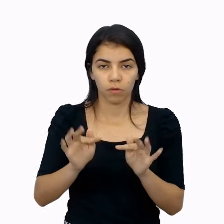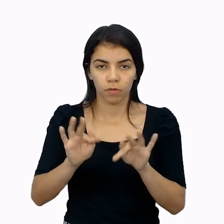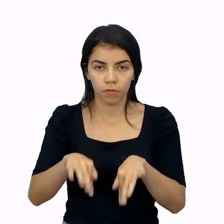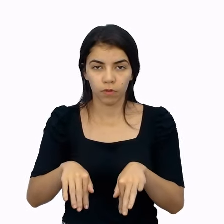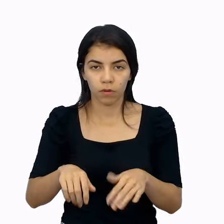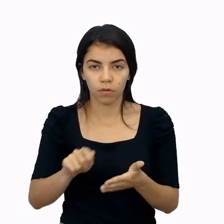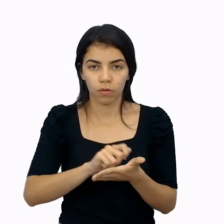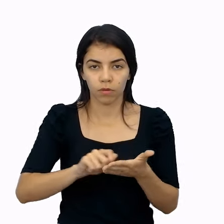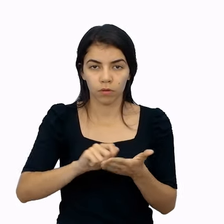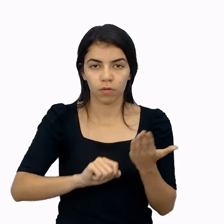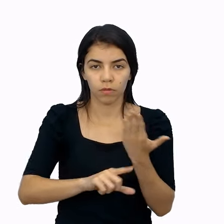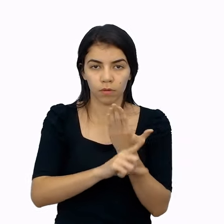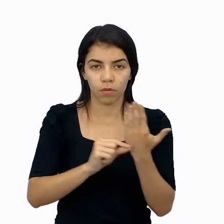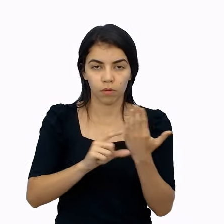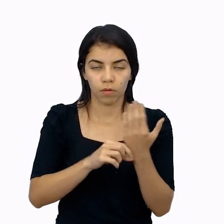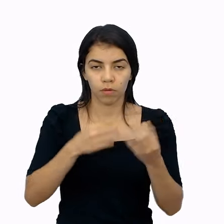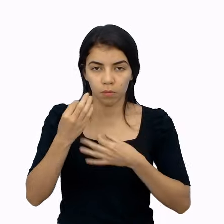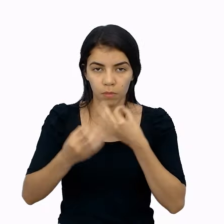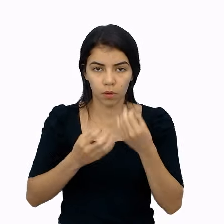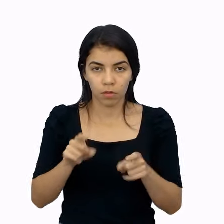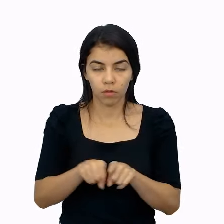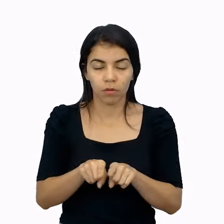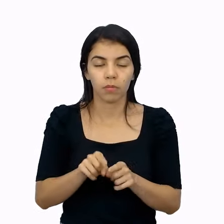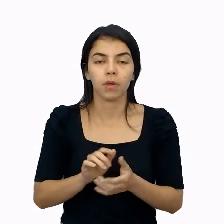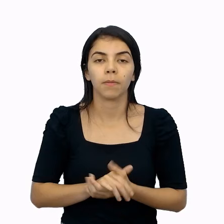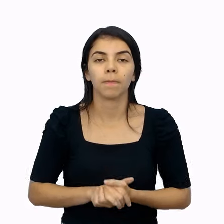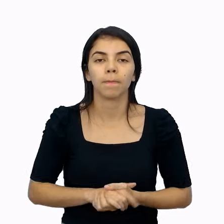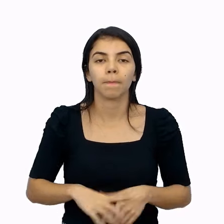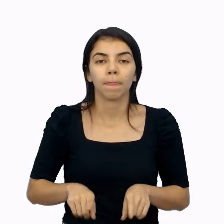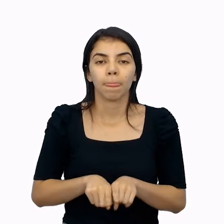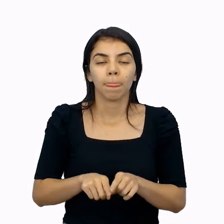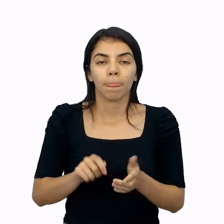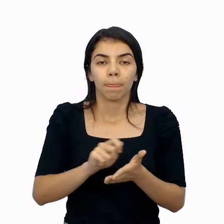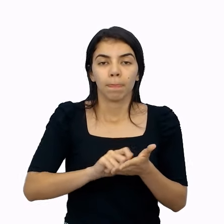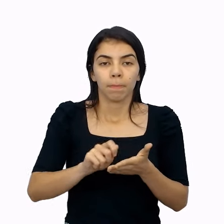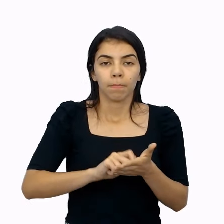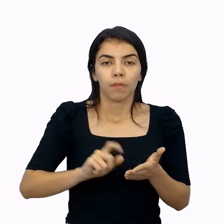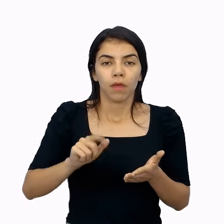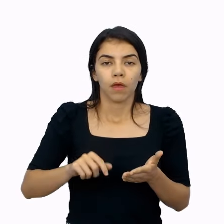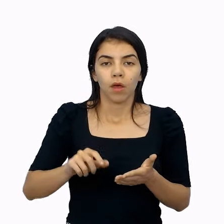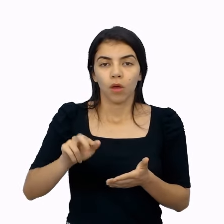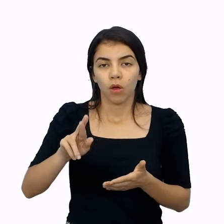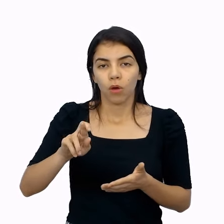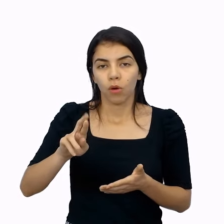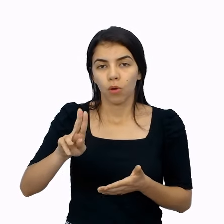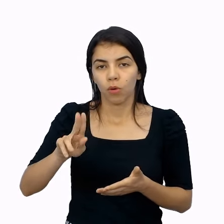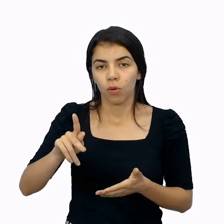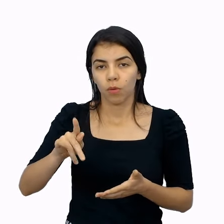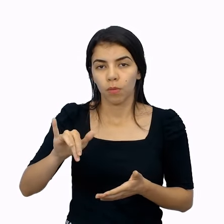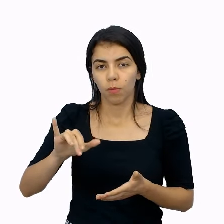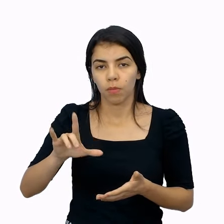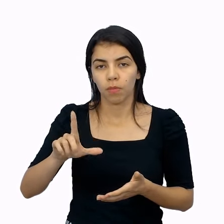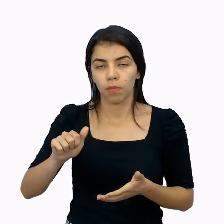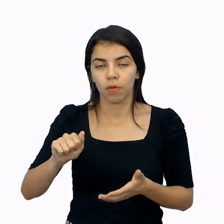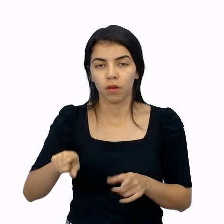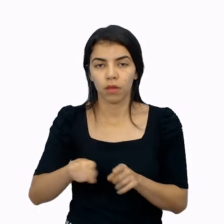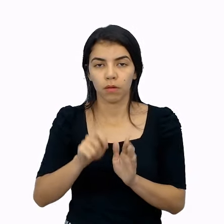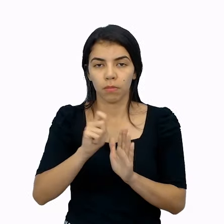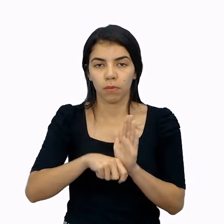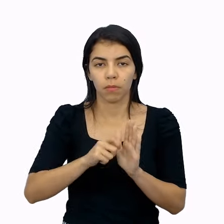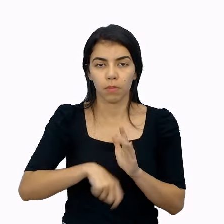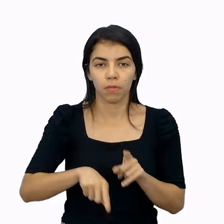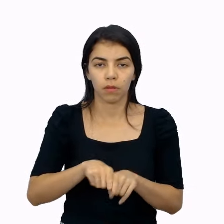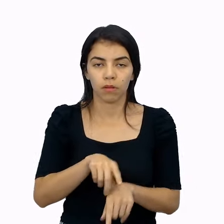opinião. Há, então, também, para a parte escrita, algumas rubricas que precisam ser tanto de autoavaliação